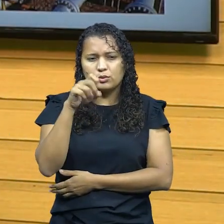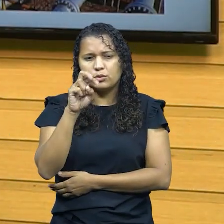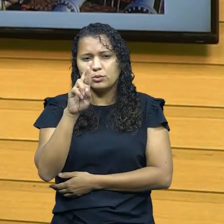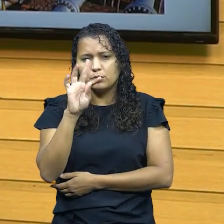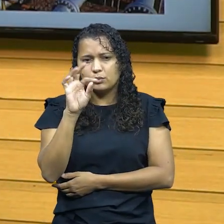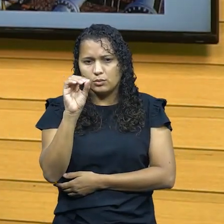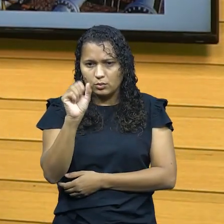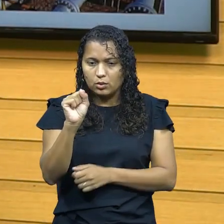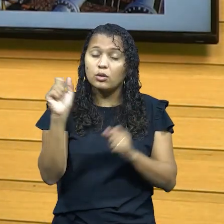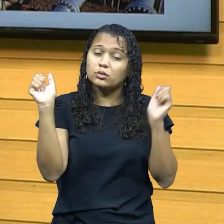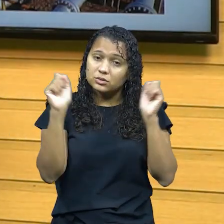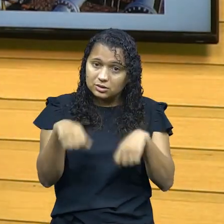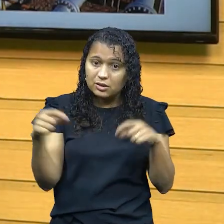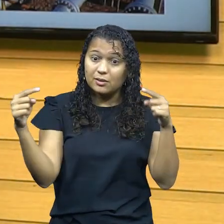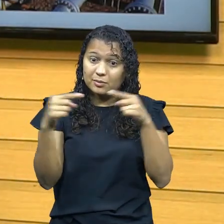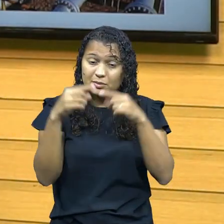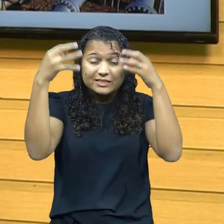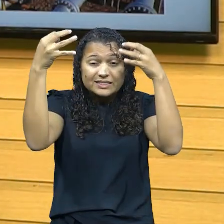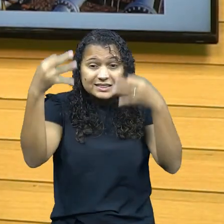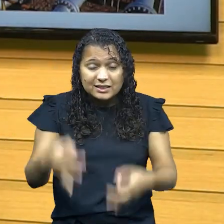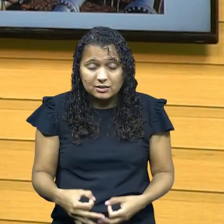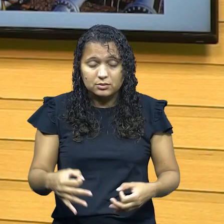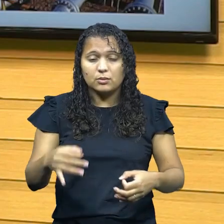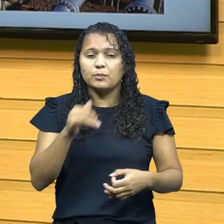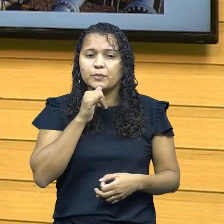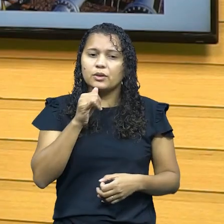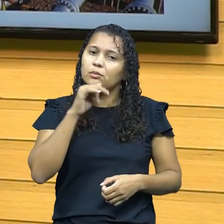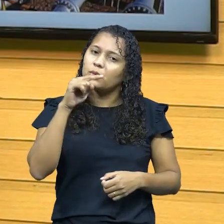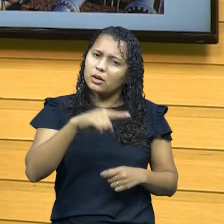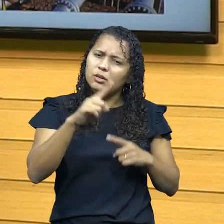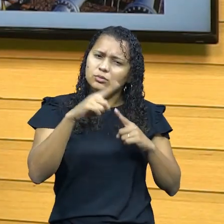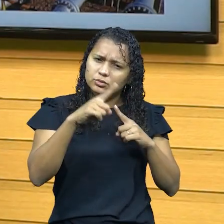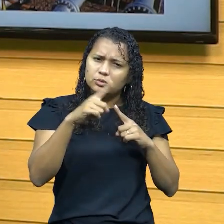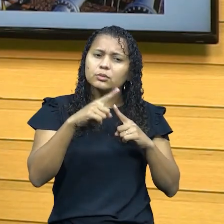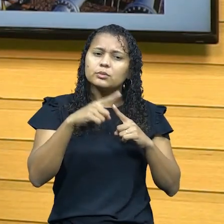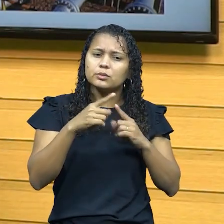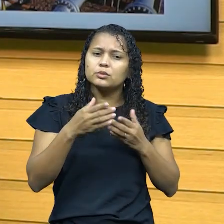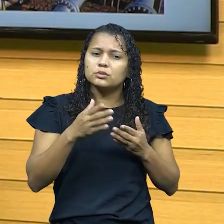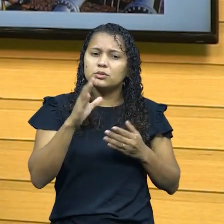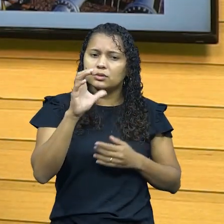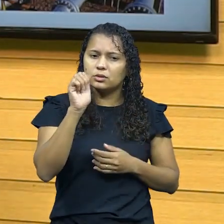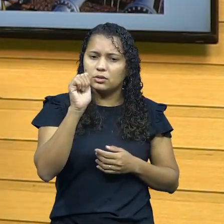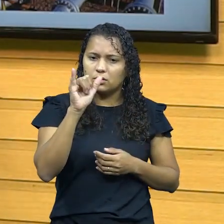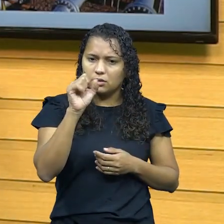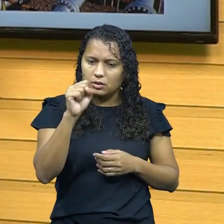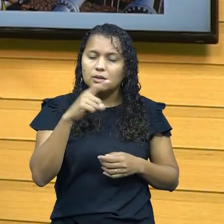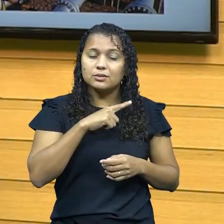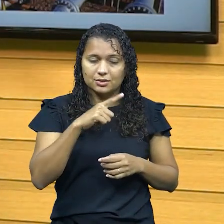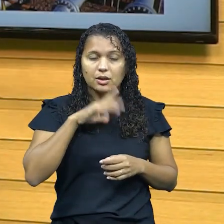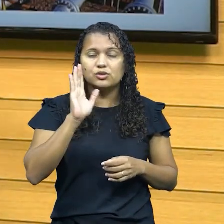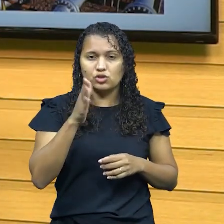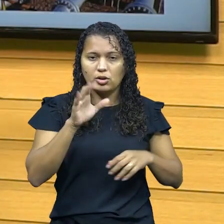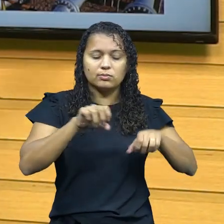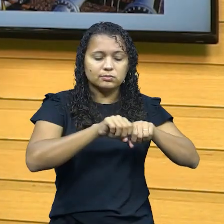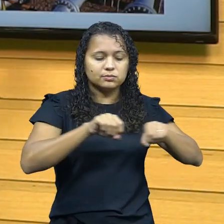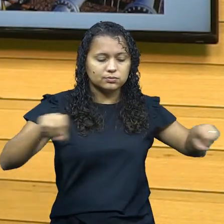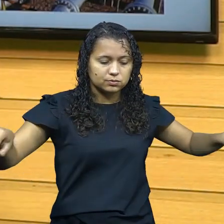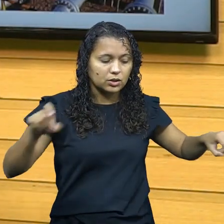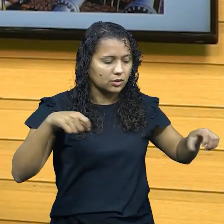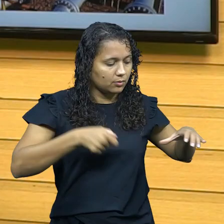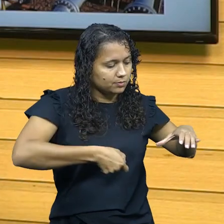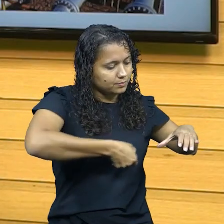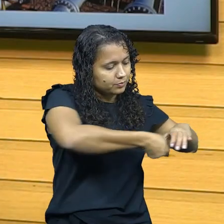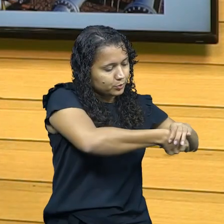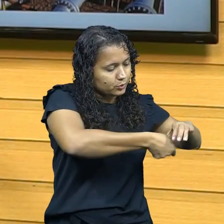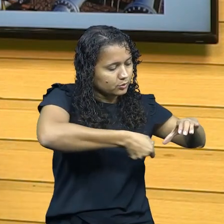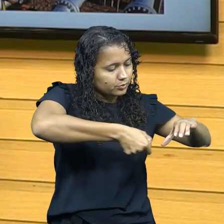são específicos para receber esse tipo de carga. Então, ali mesmo na faixa do cais, a gente já tem essas tubulações para receber